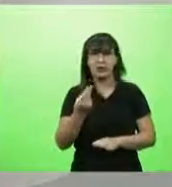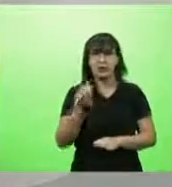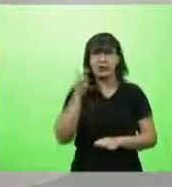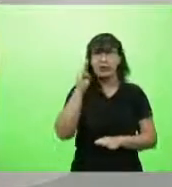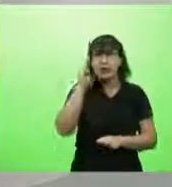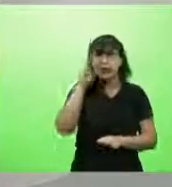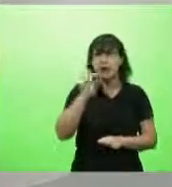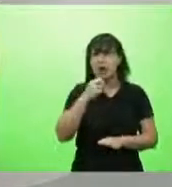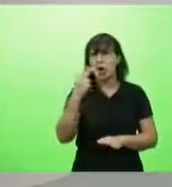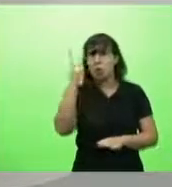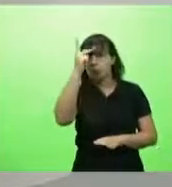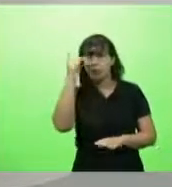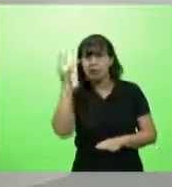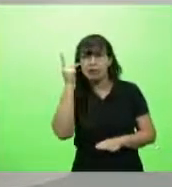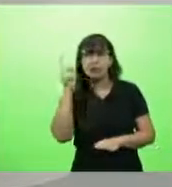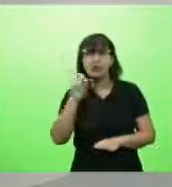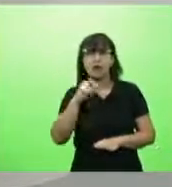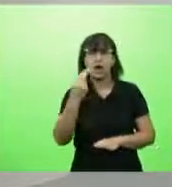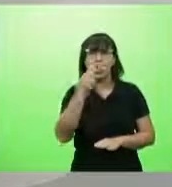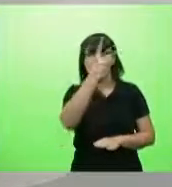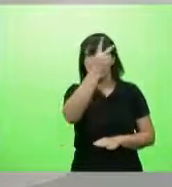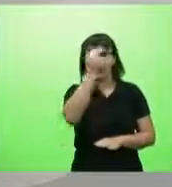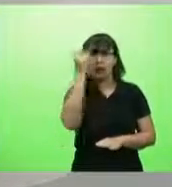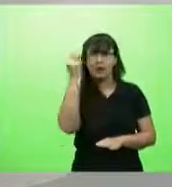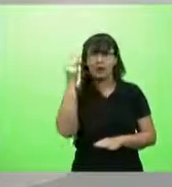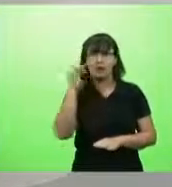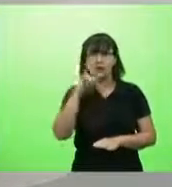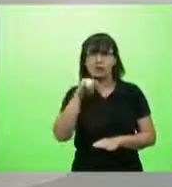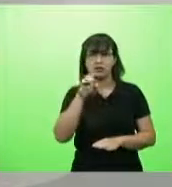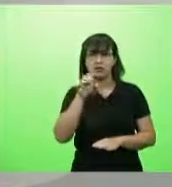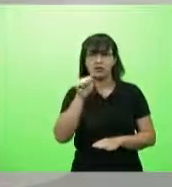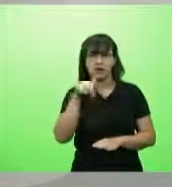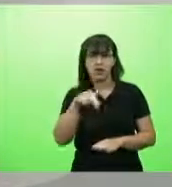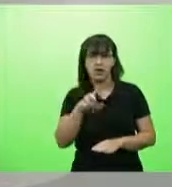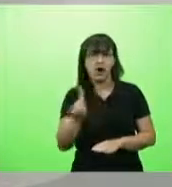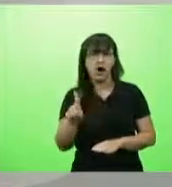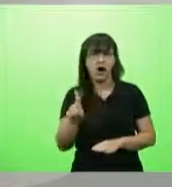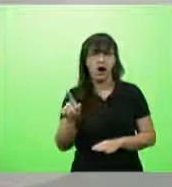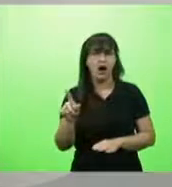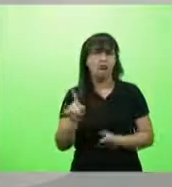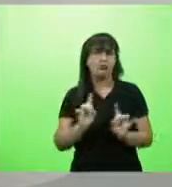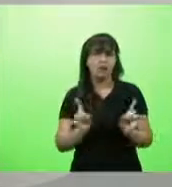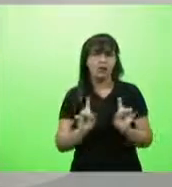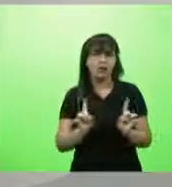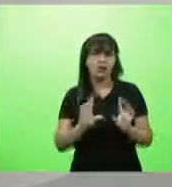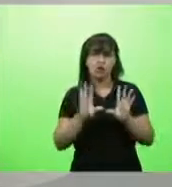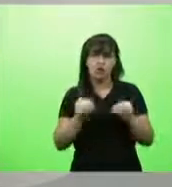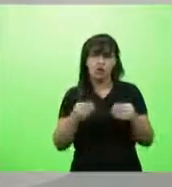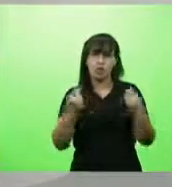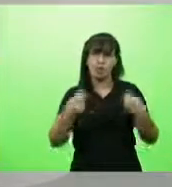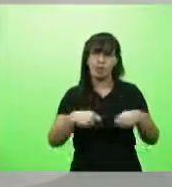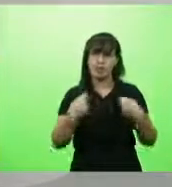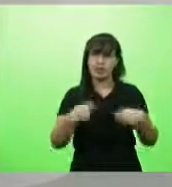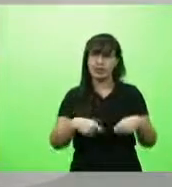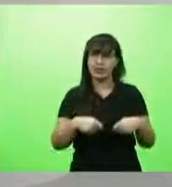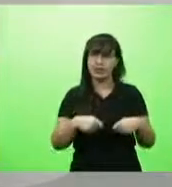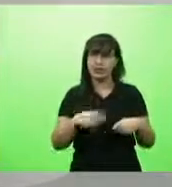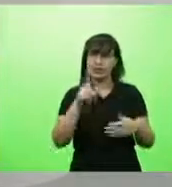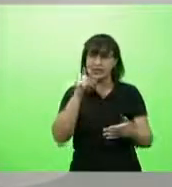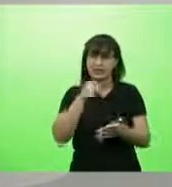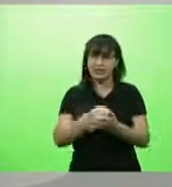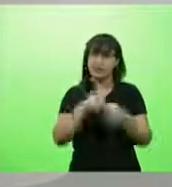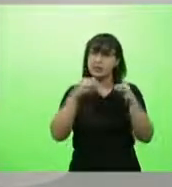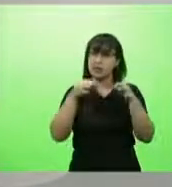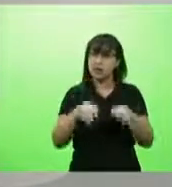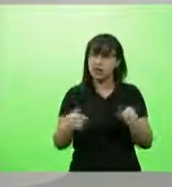deputada Paulinha, do prefeito Jean, não. Não. Nós todos temos que tomar medidas assertivas e